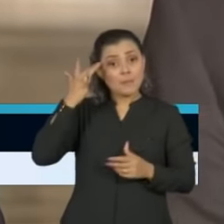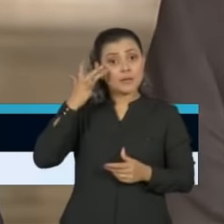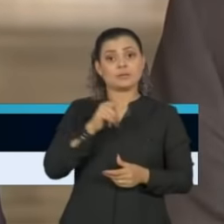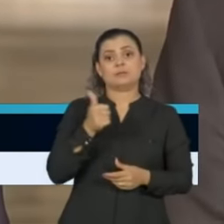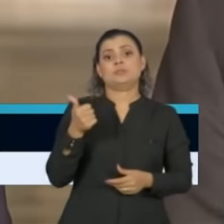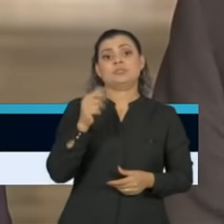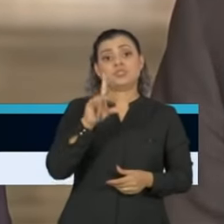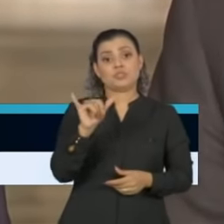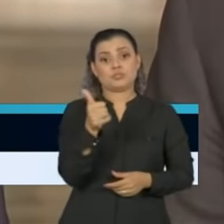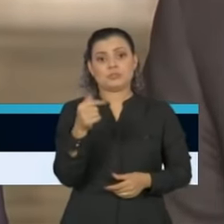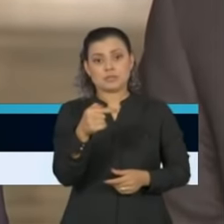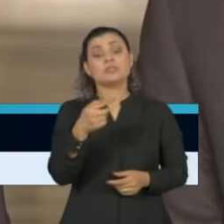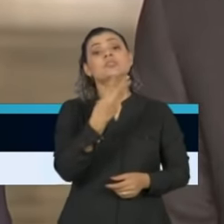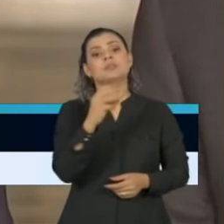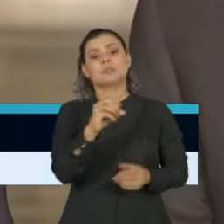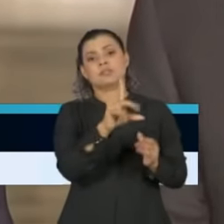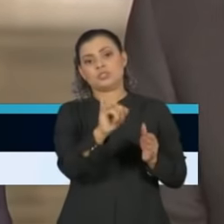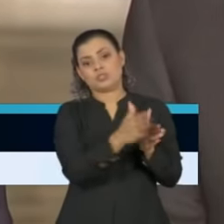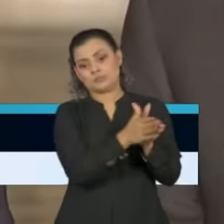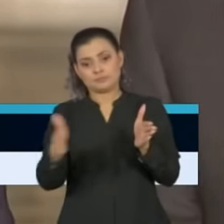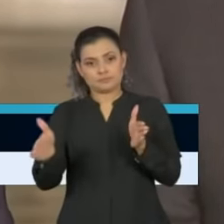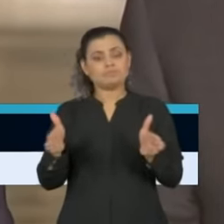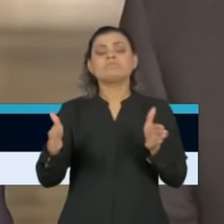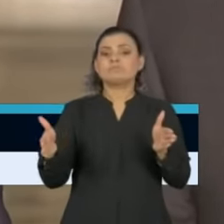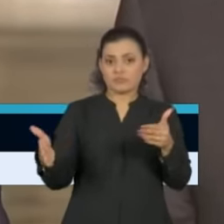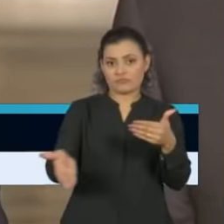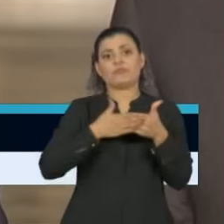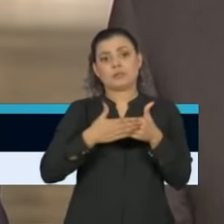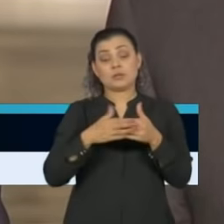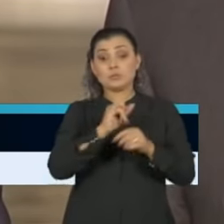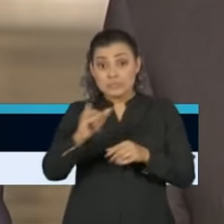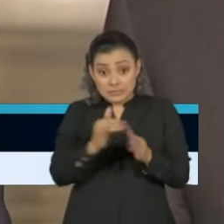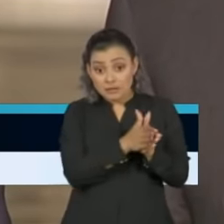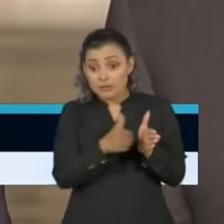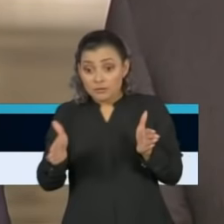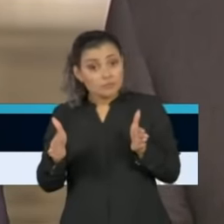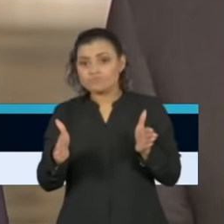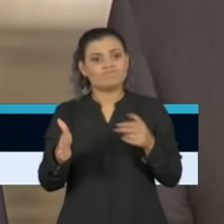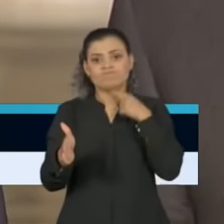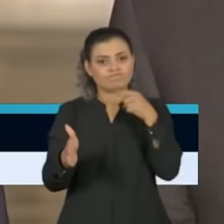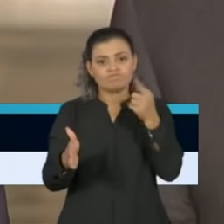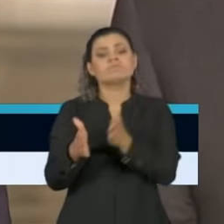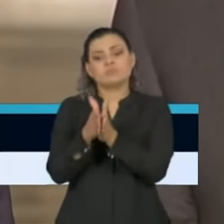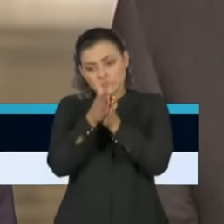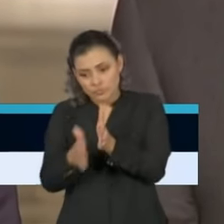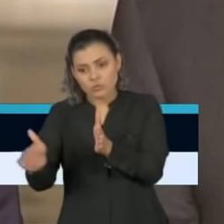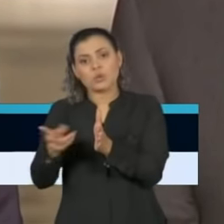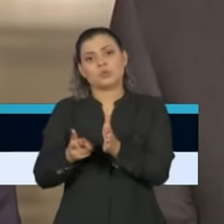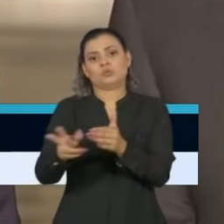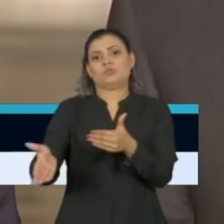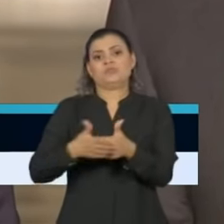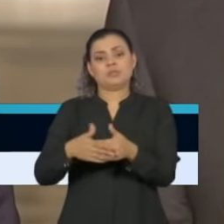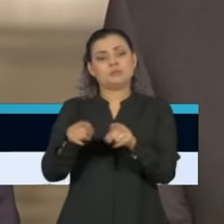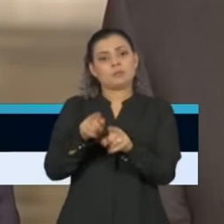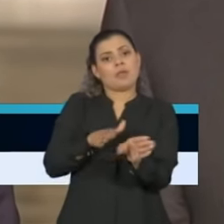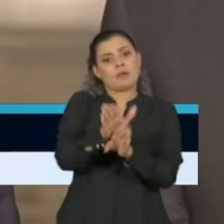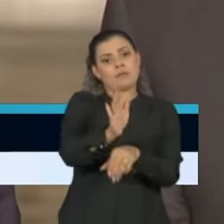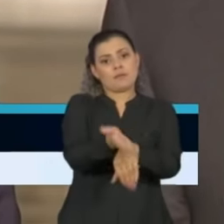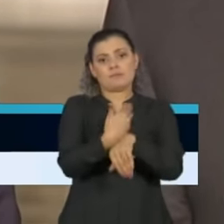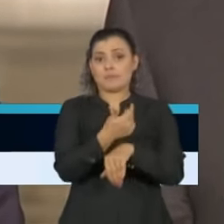30 dias. O prazo poderá ser dilatado, se houver necessidade, nós anunciaremos isso com a devida